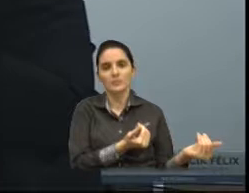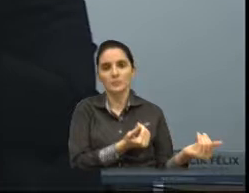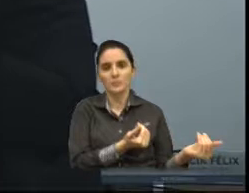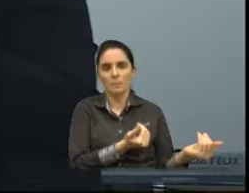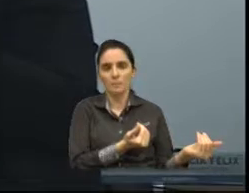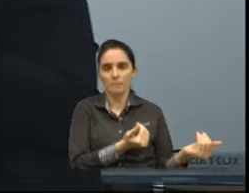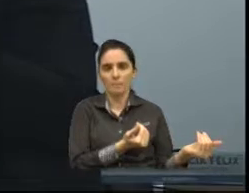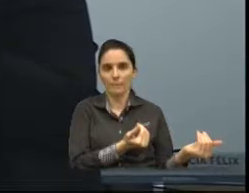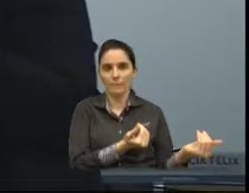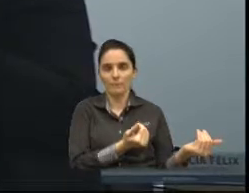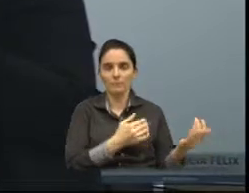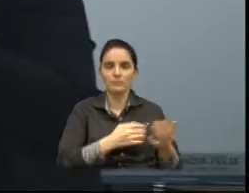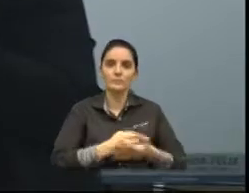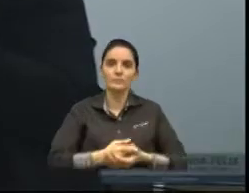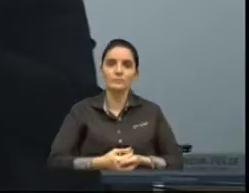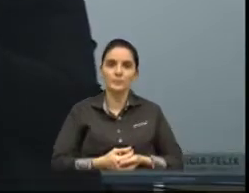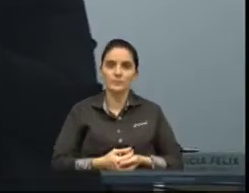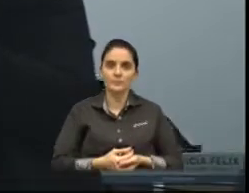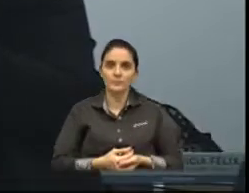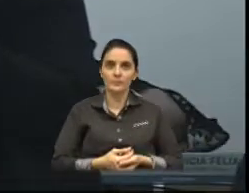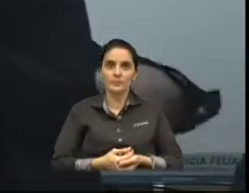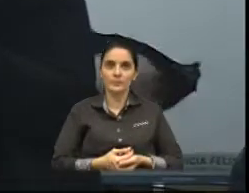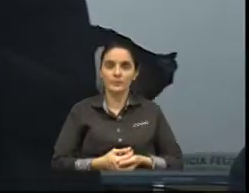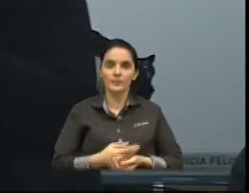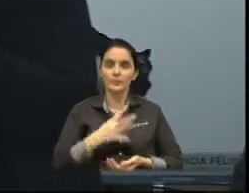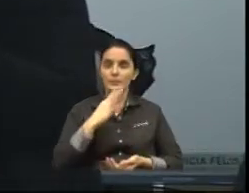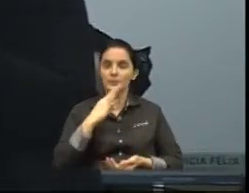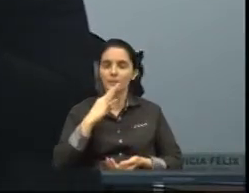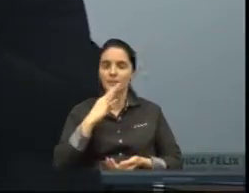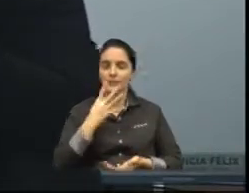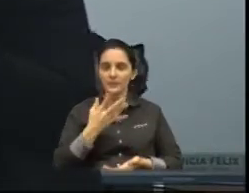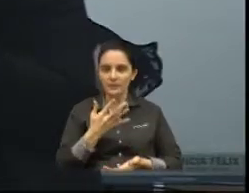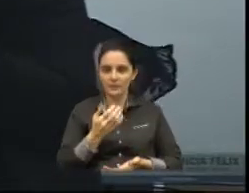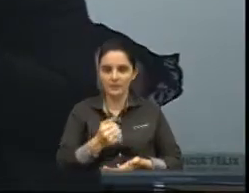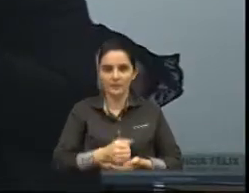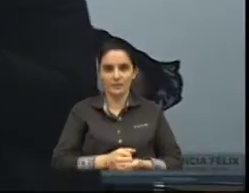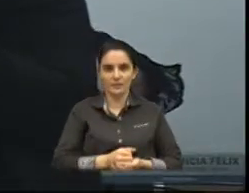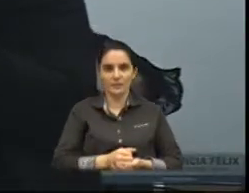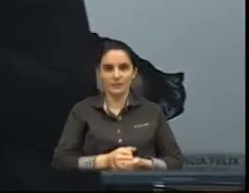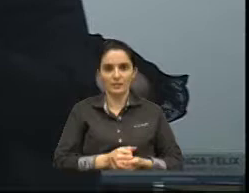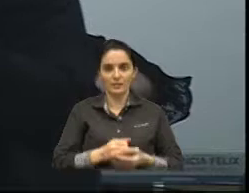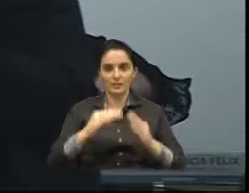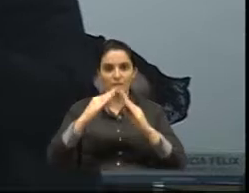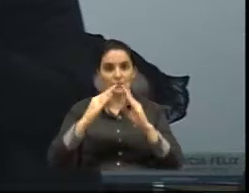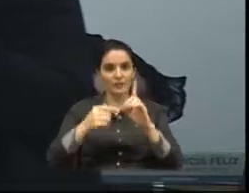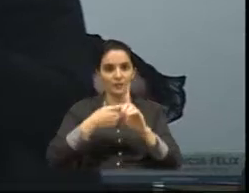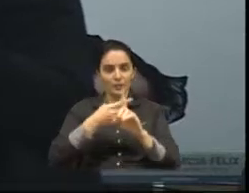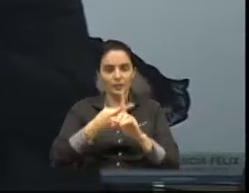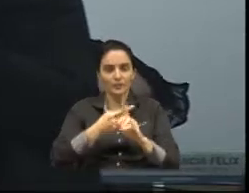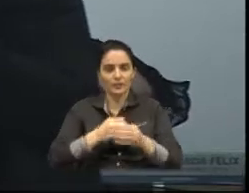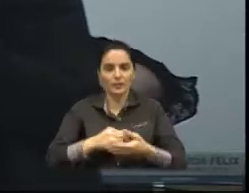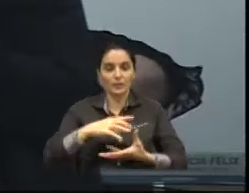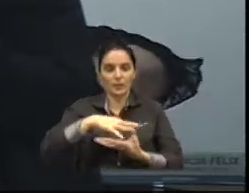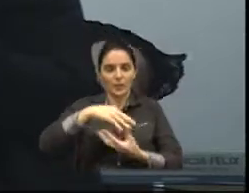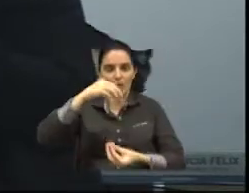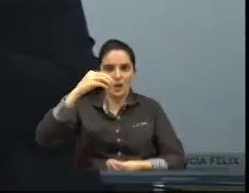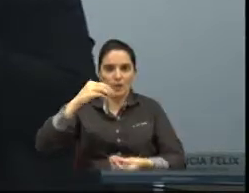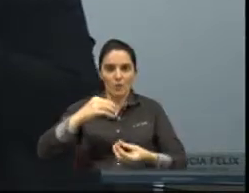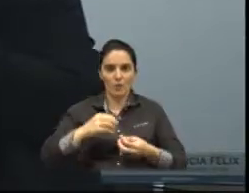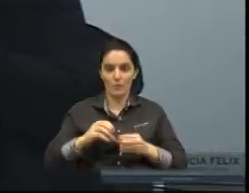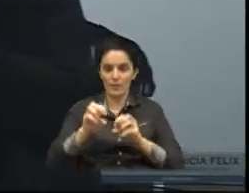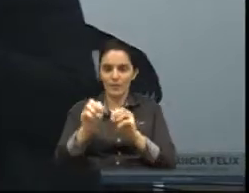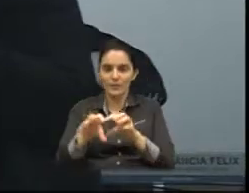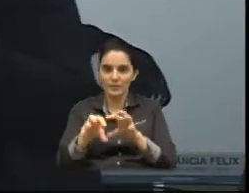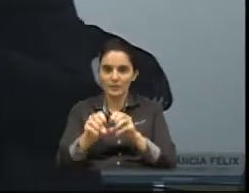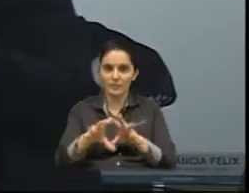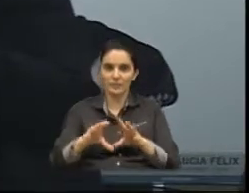né, a cura espiritual, promover a transmissão de valores, seja